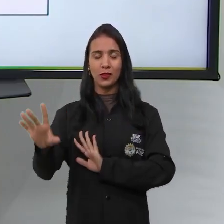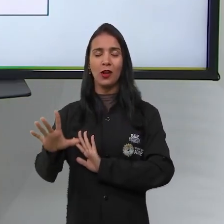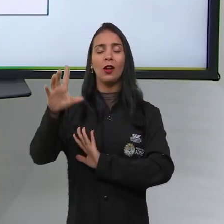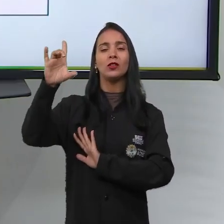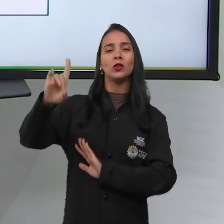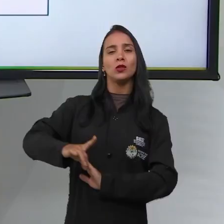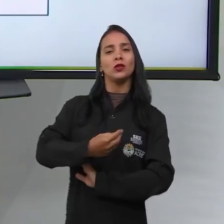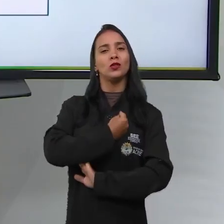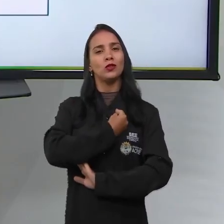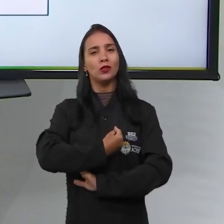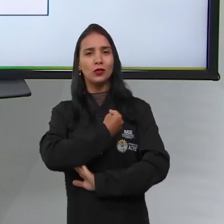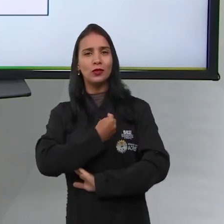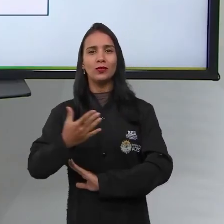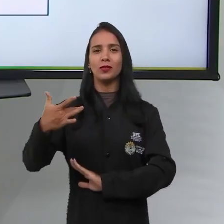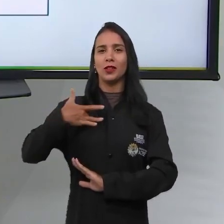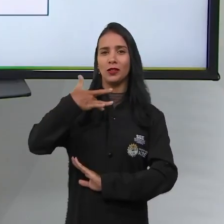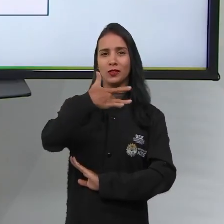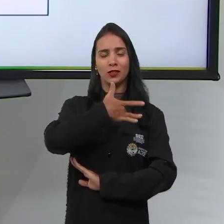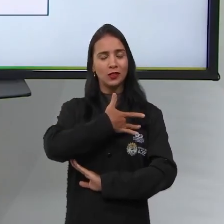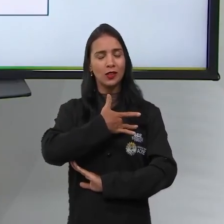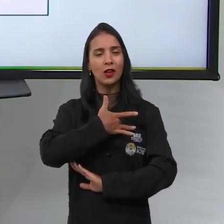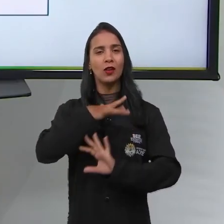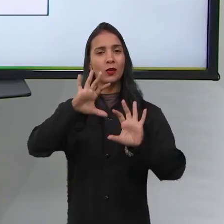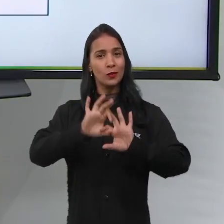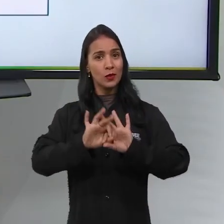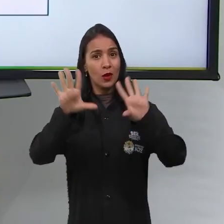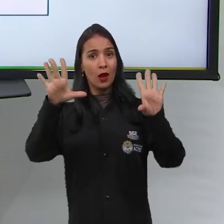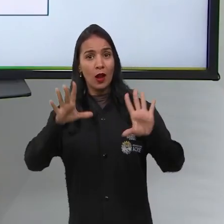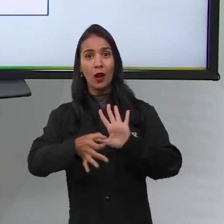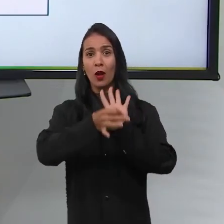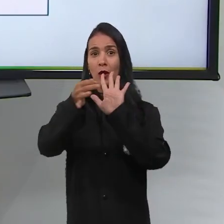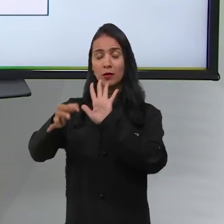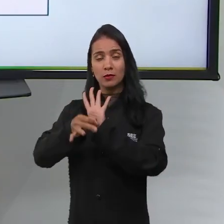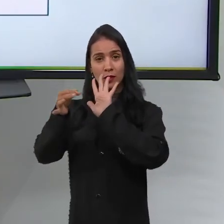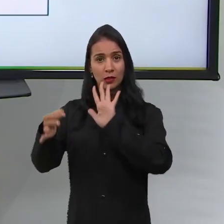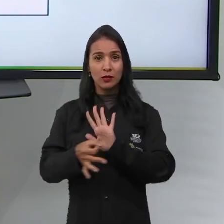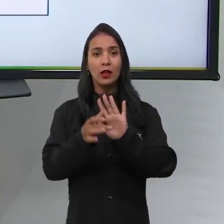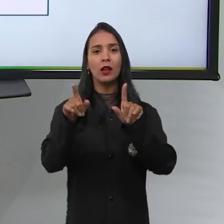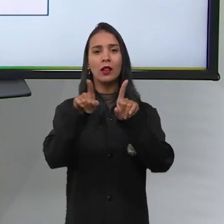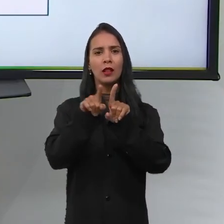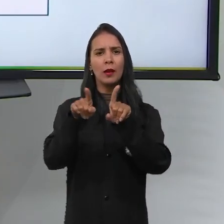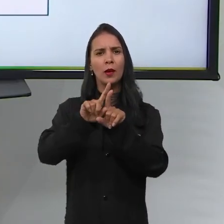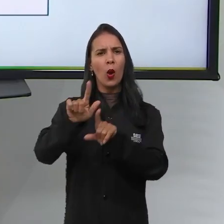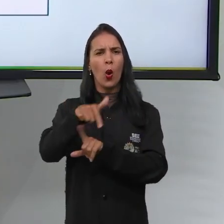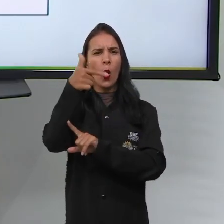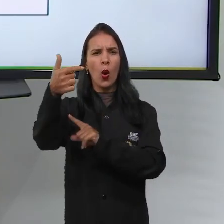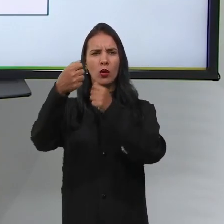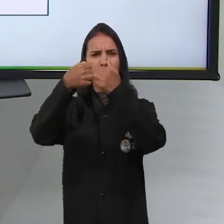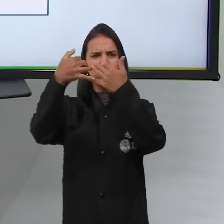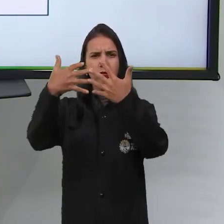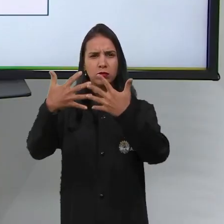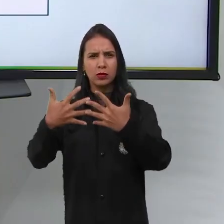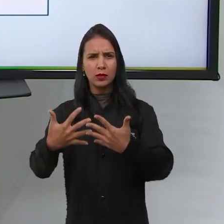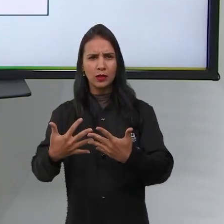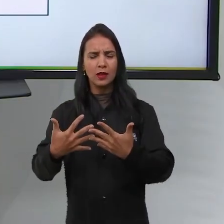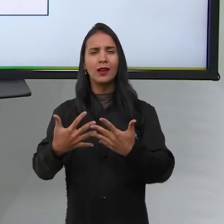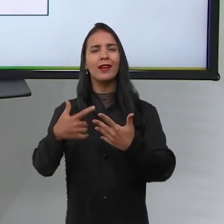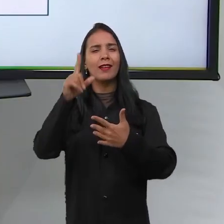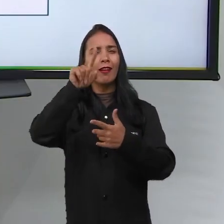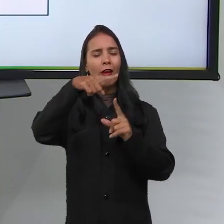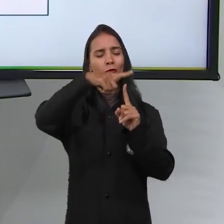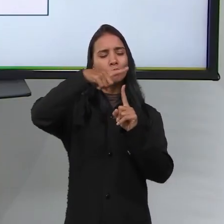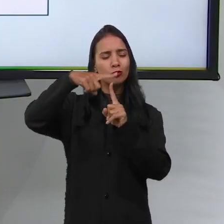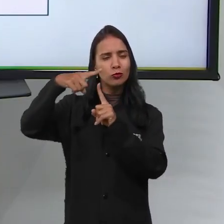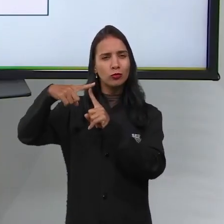direito à liberdade de expressão, entre outros que aparecem aí na tela para vocês e que estão tipificados